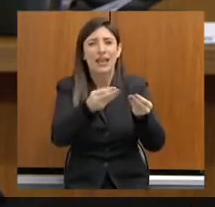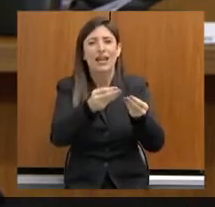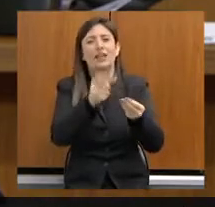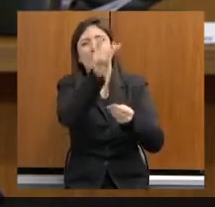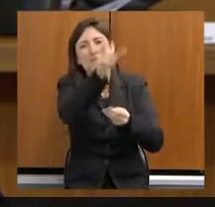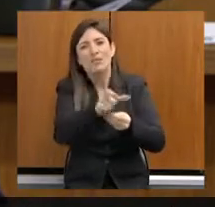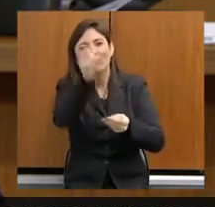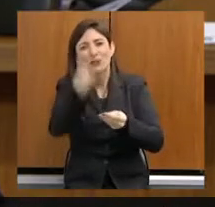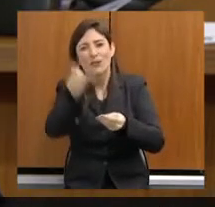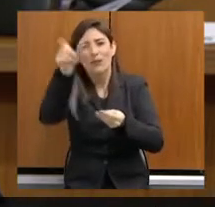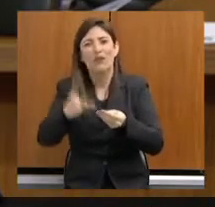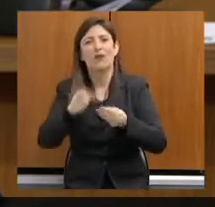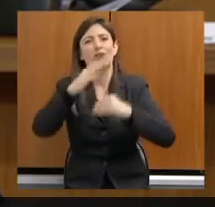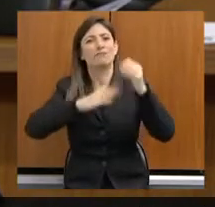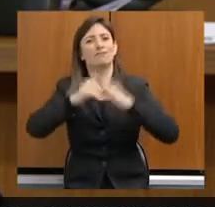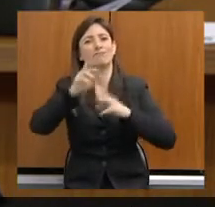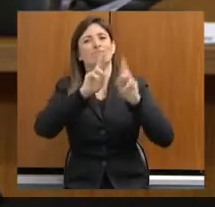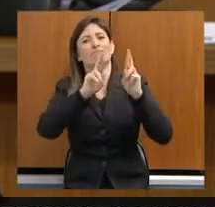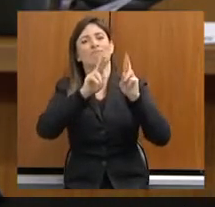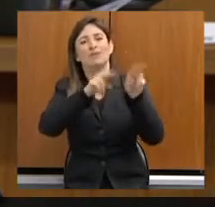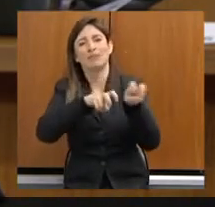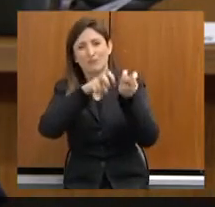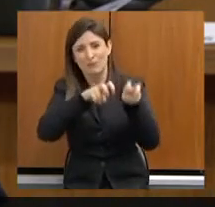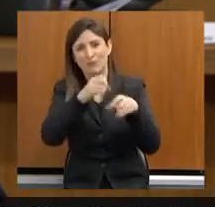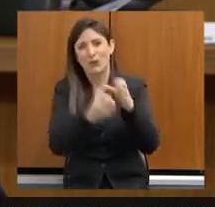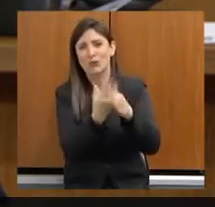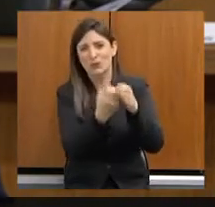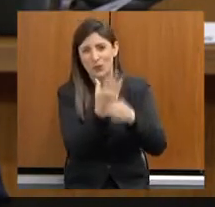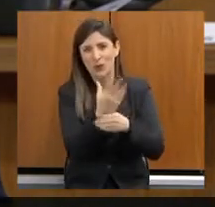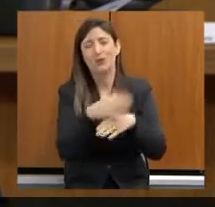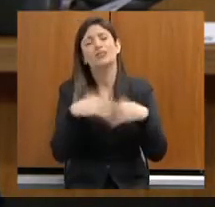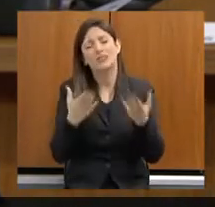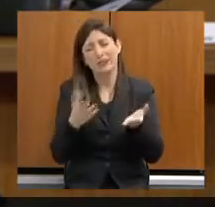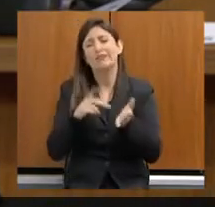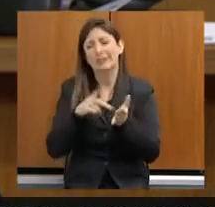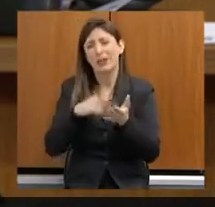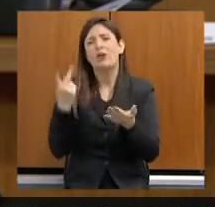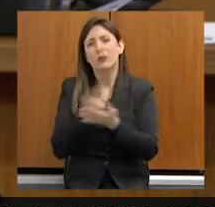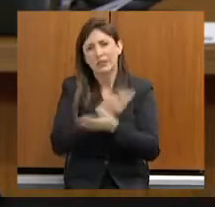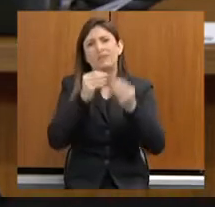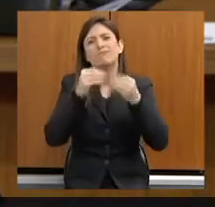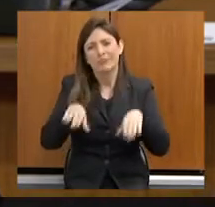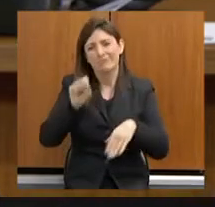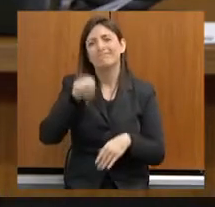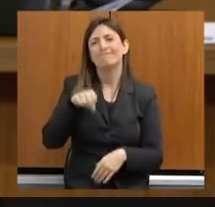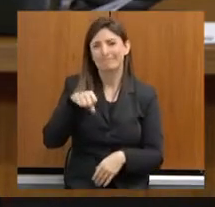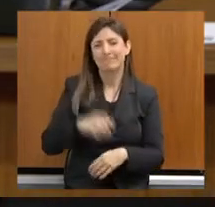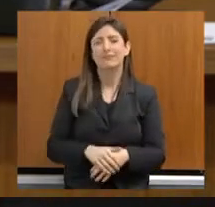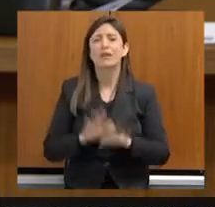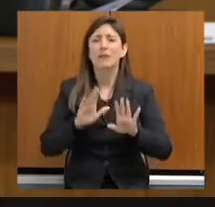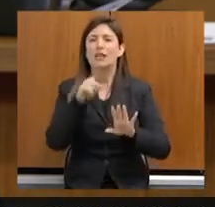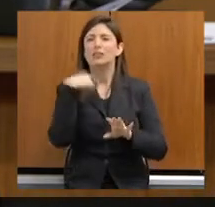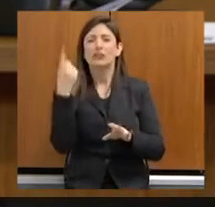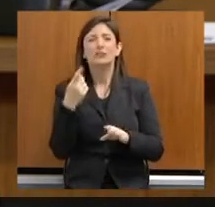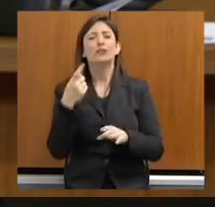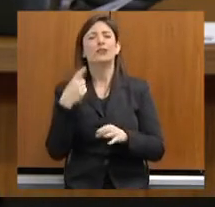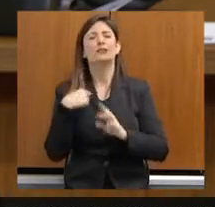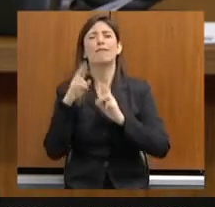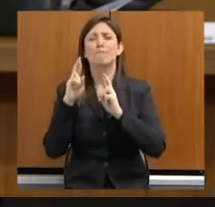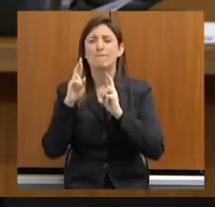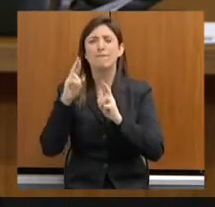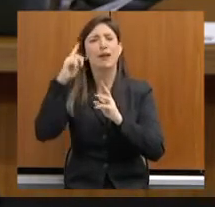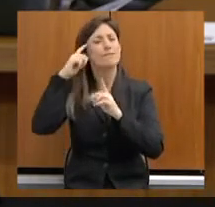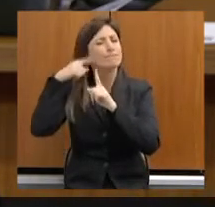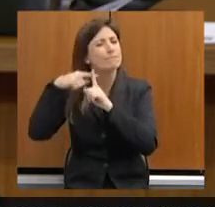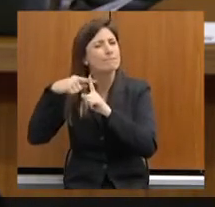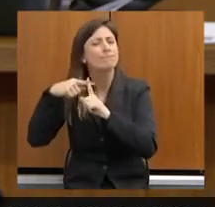muita gente não dá um processo Foi sim afetado mas nós estamos muito otimistas porque uma nova modalidade de